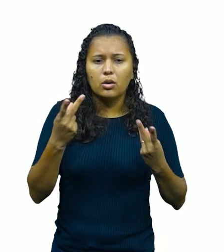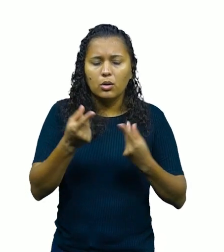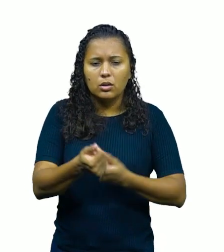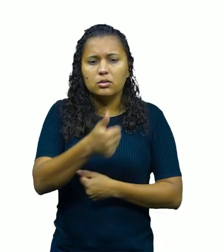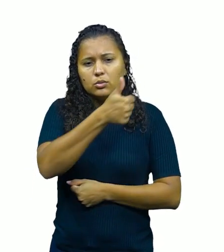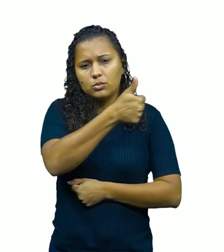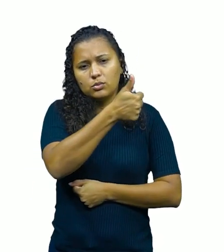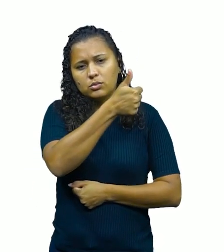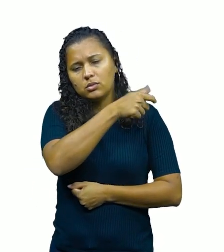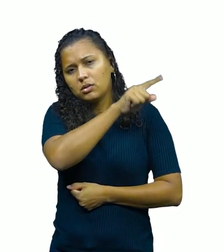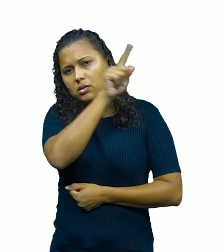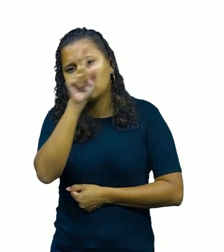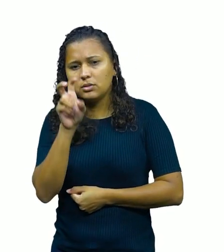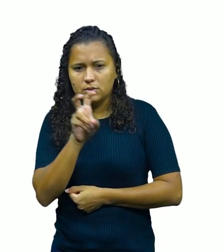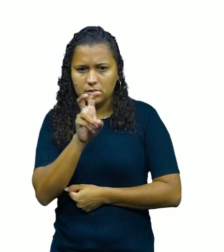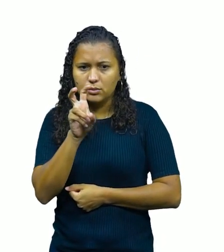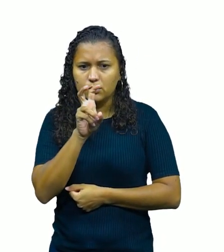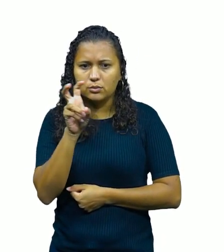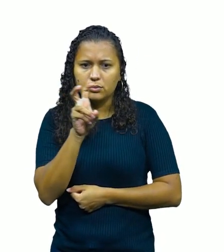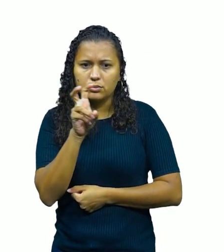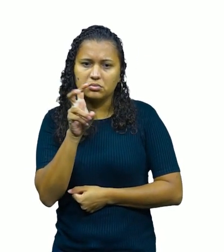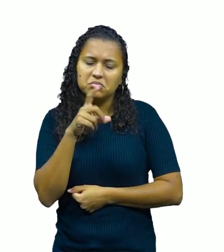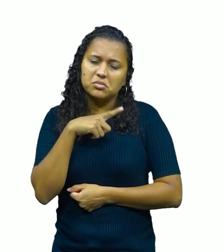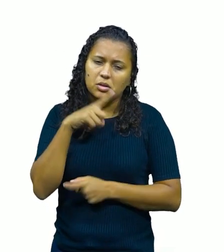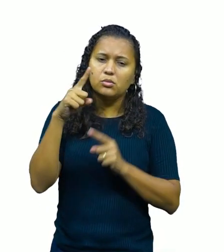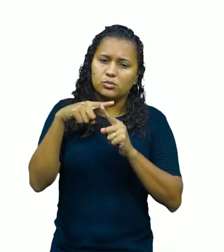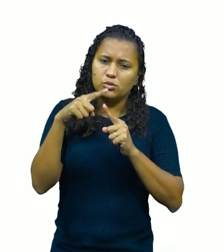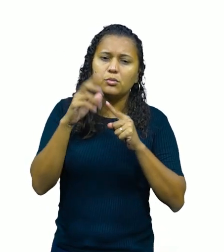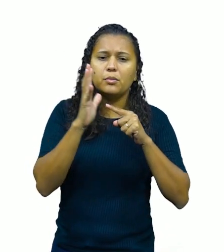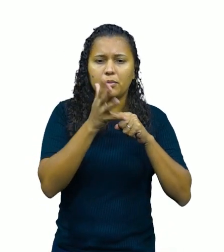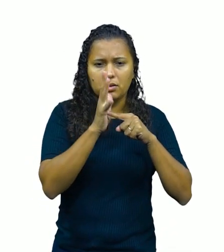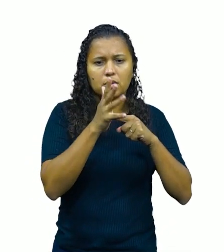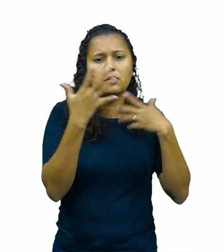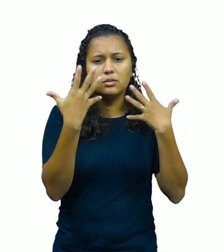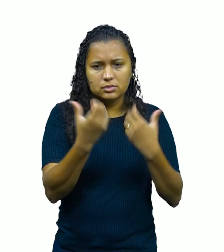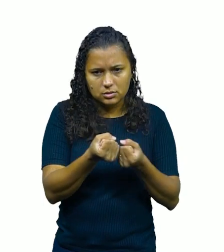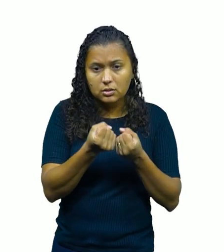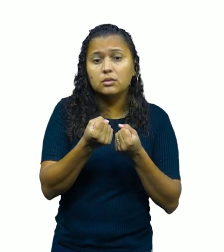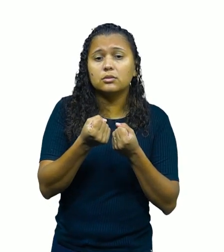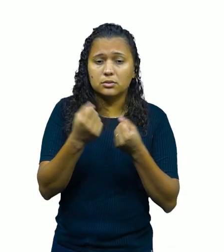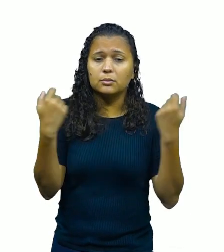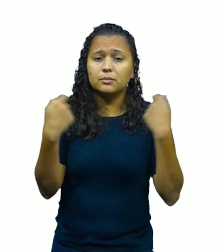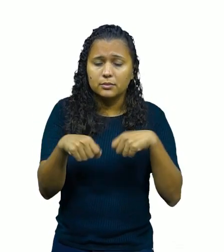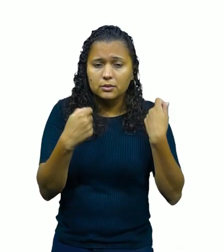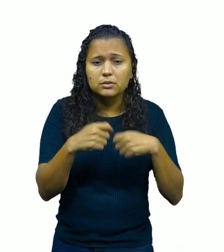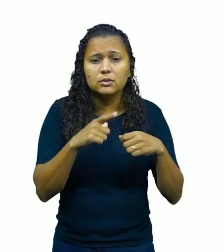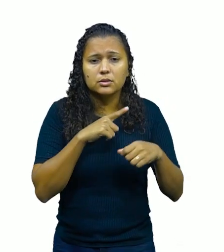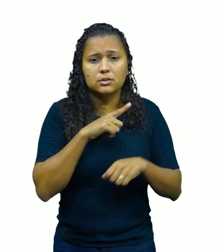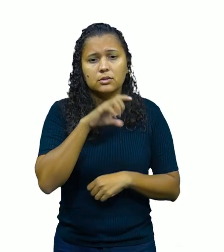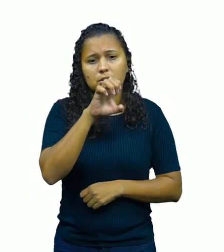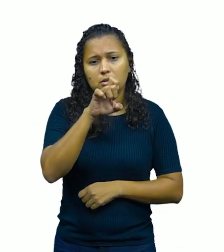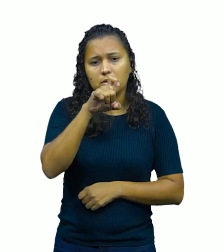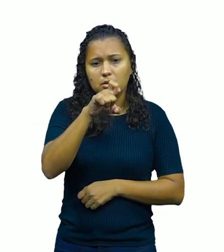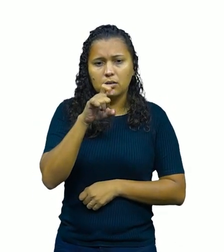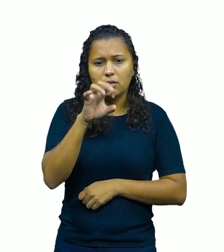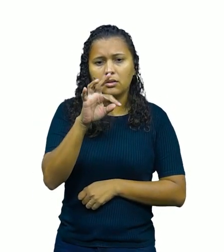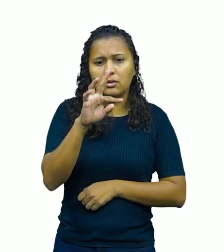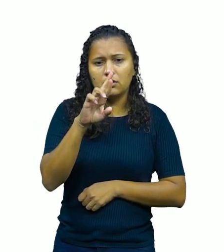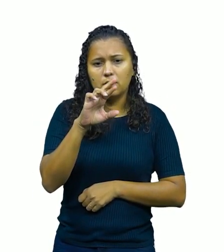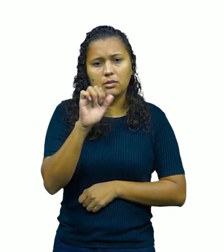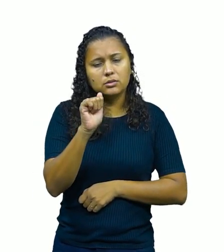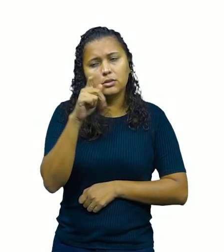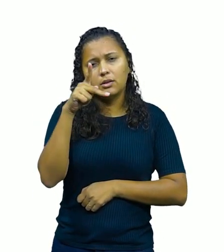A qualidade de 1 a 5. Você tem um tipo mecânico que ele precisa ser um componente, ele é chamado de